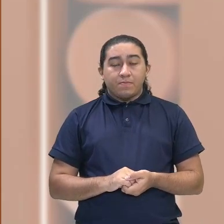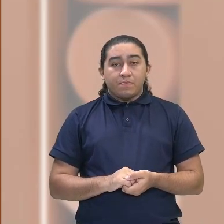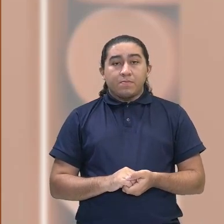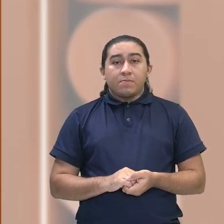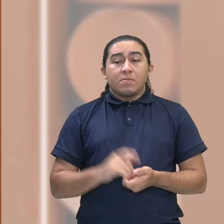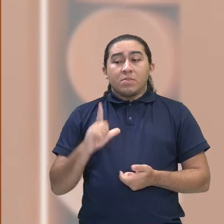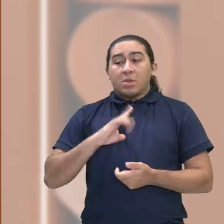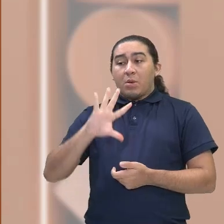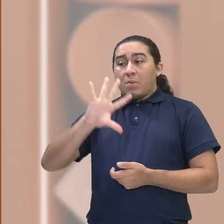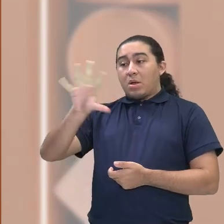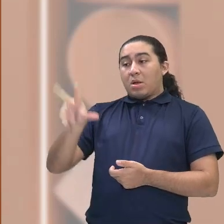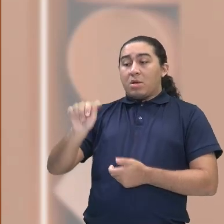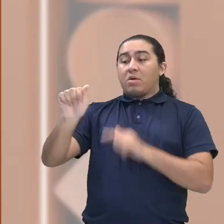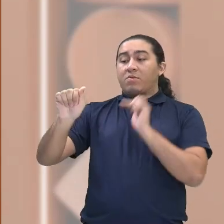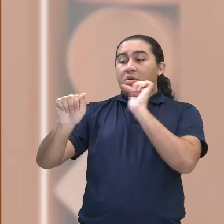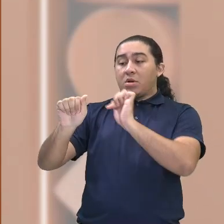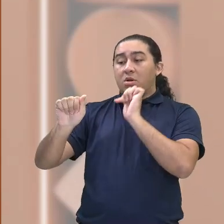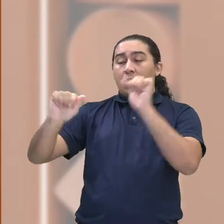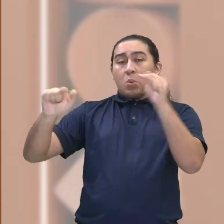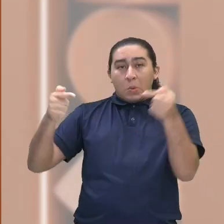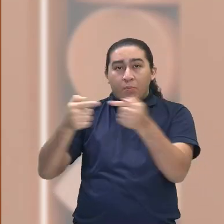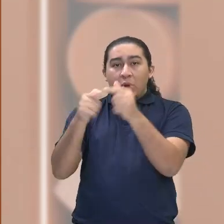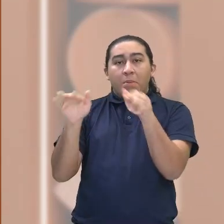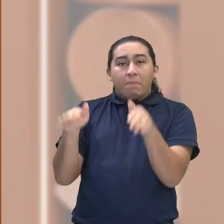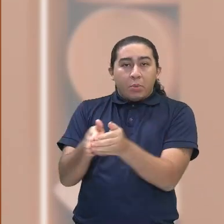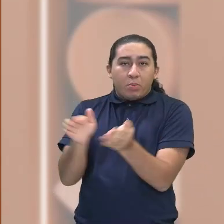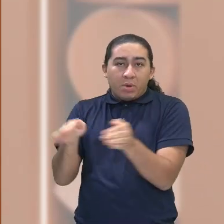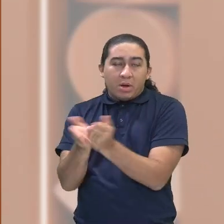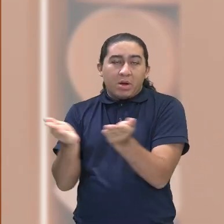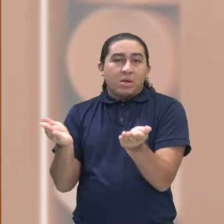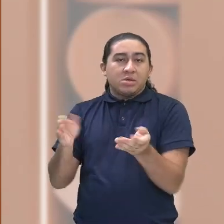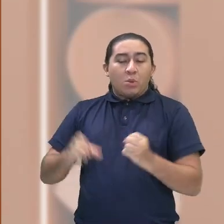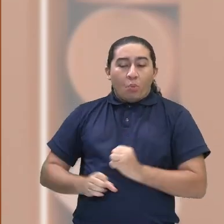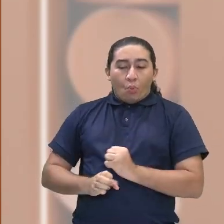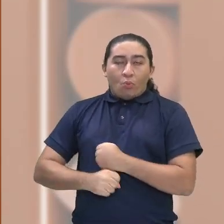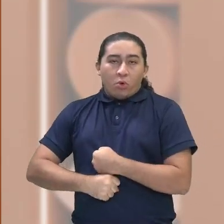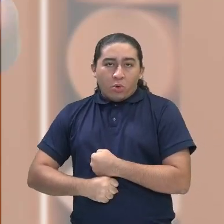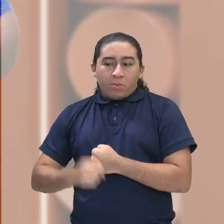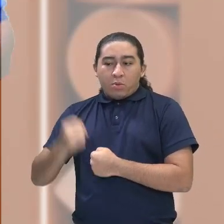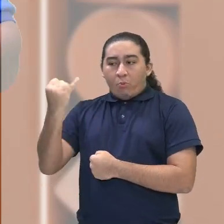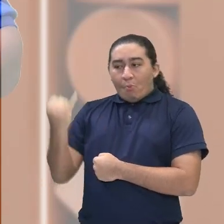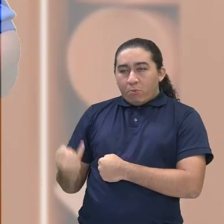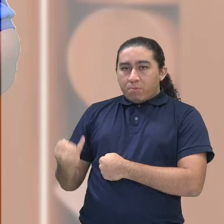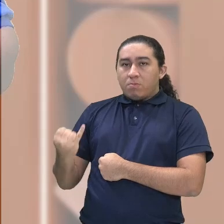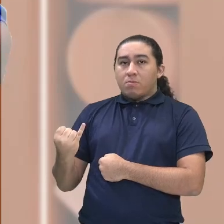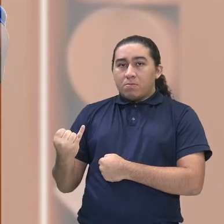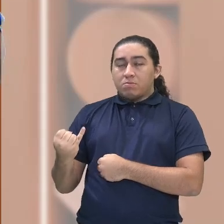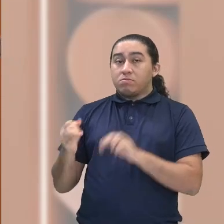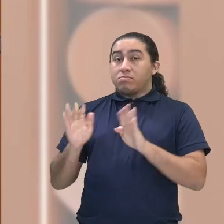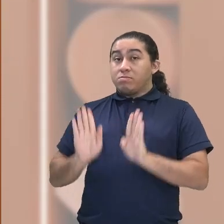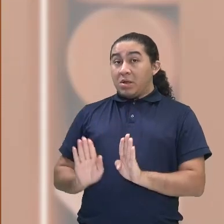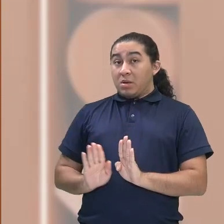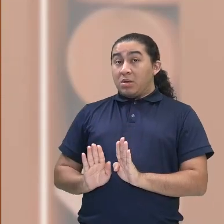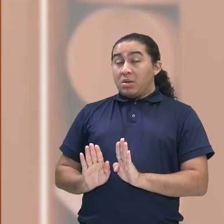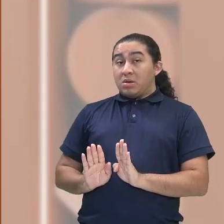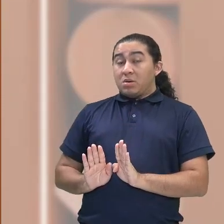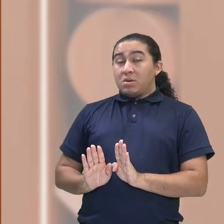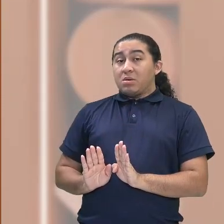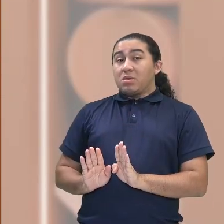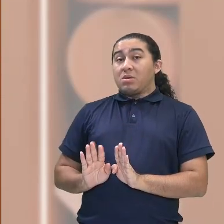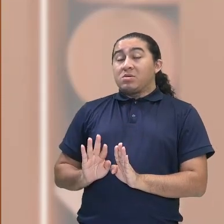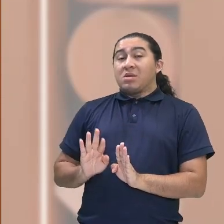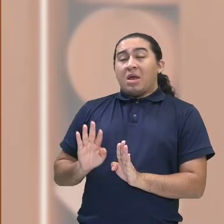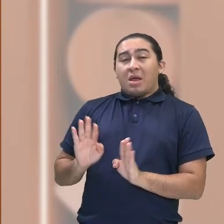África associada à miséria, à fome e desnutrição. Não estou dizendo que essas coisas não existem. Isso